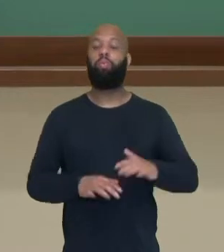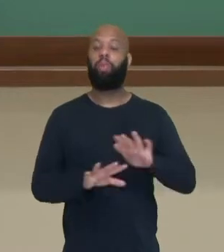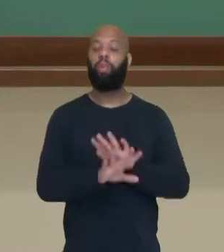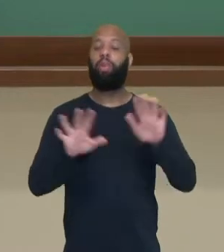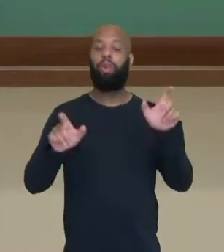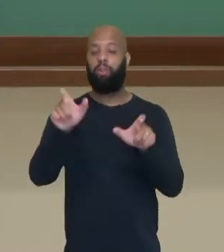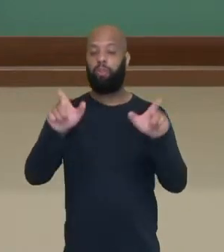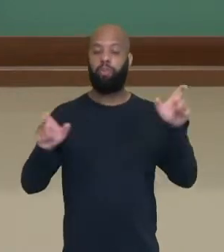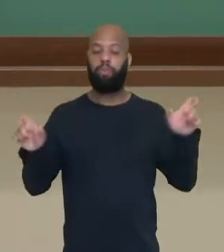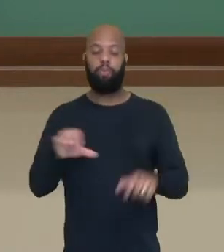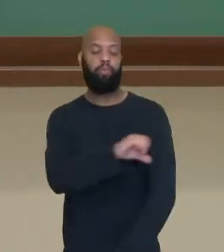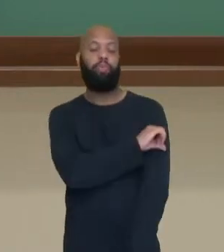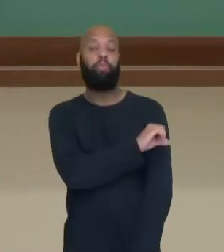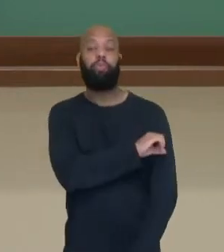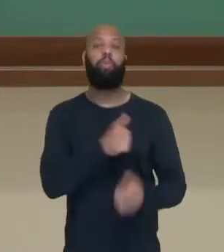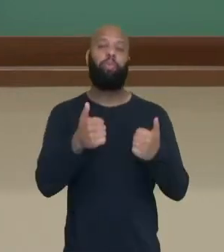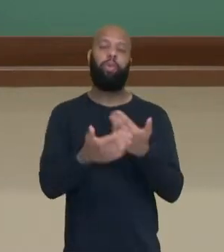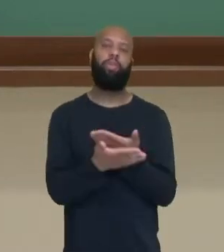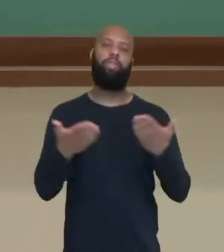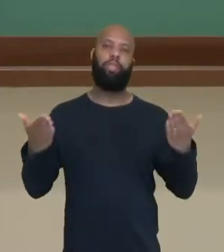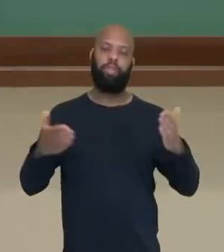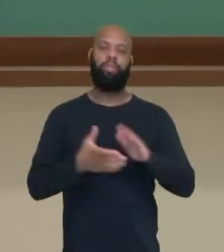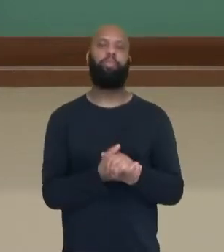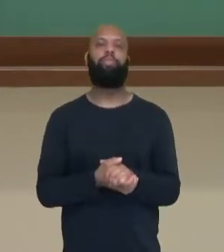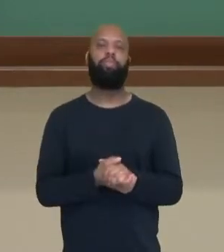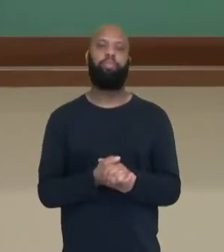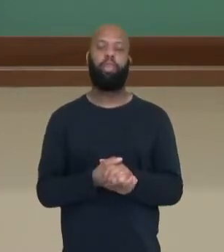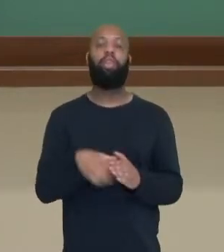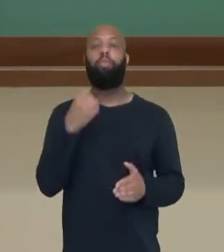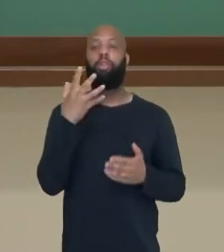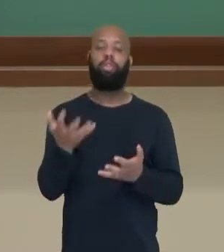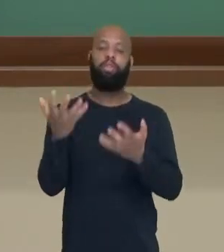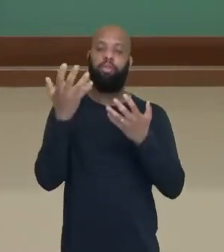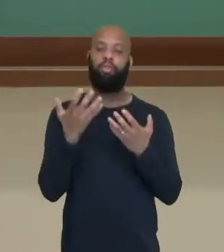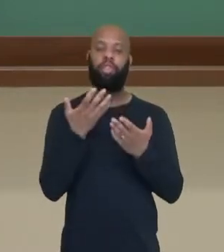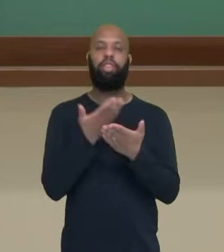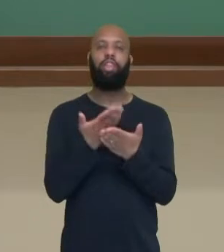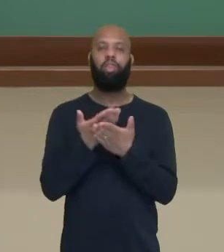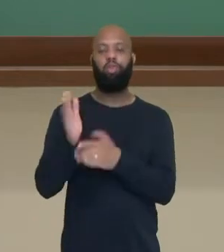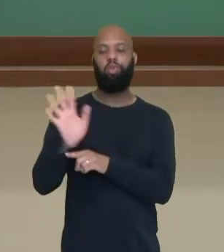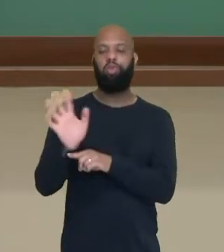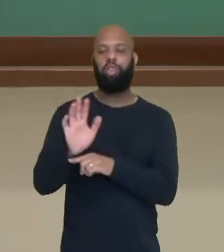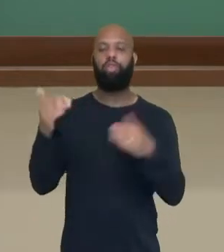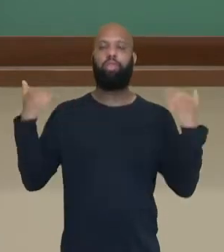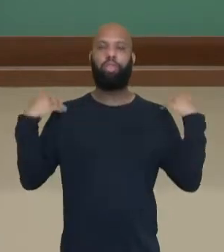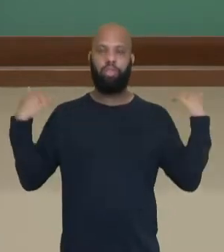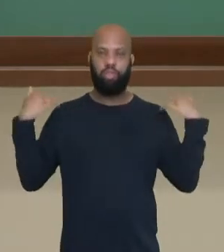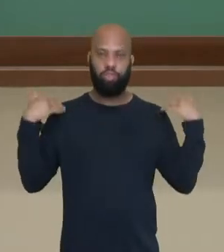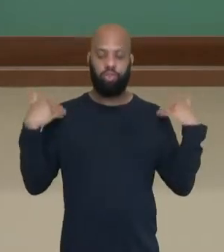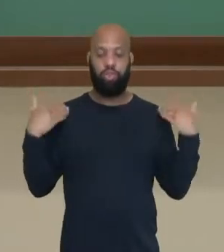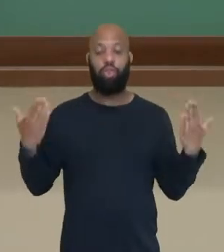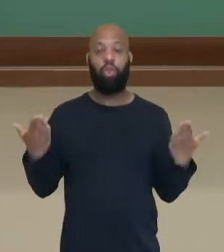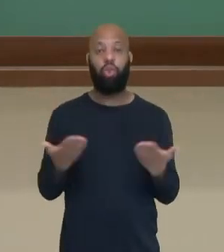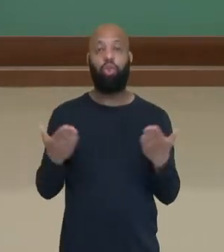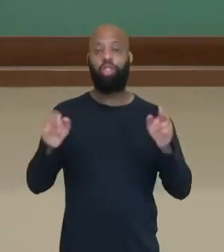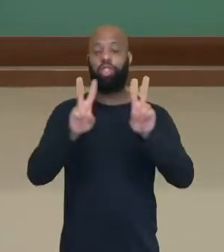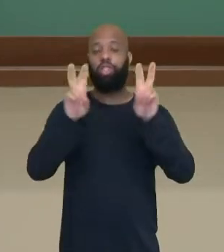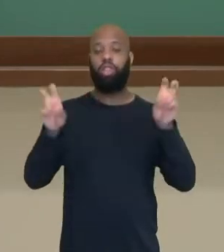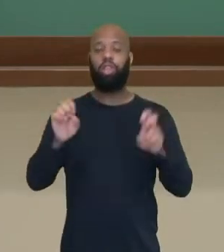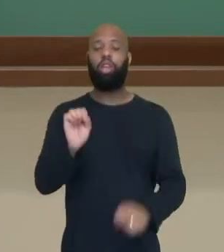Olá pessoal do 9º ano, tudo bem com vocês? Bem-vindos à nossa videoaula de Educação Física, hoje com o